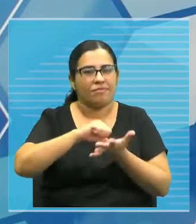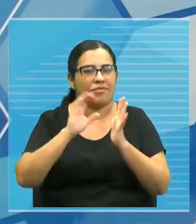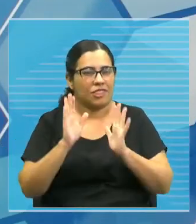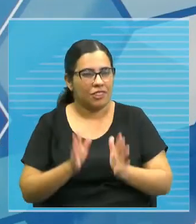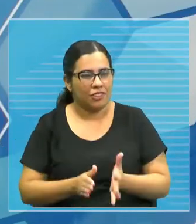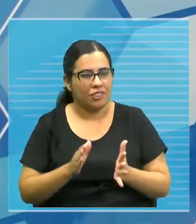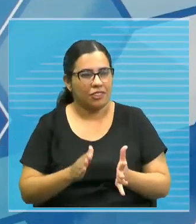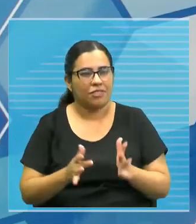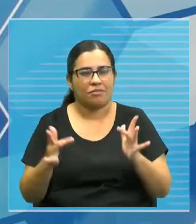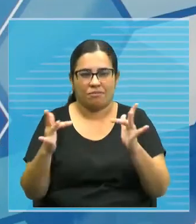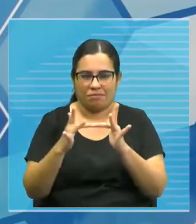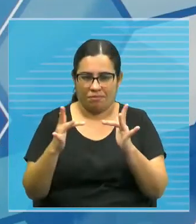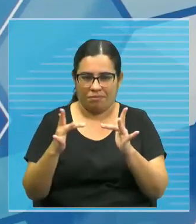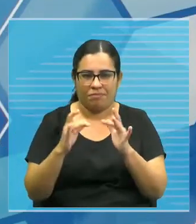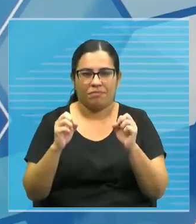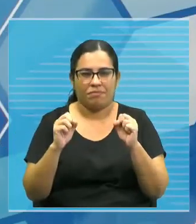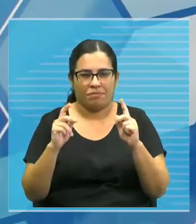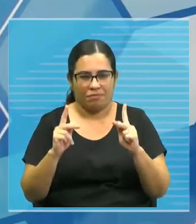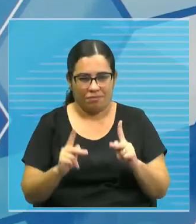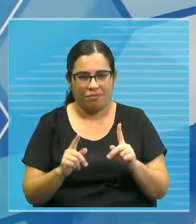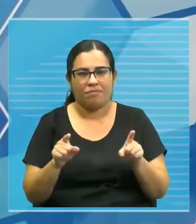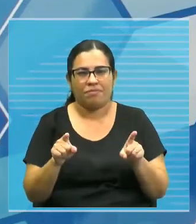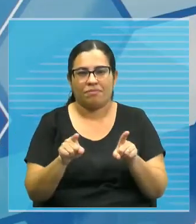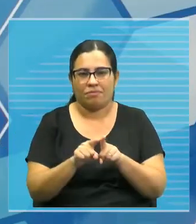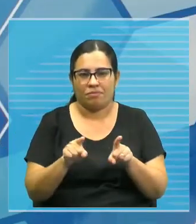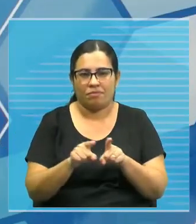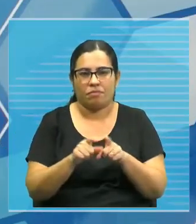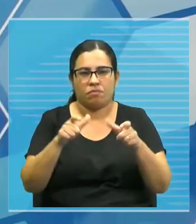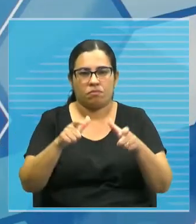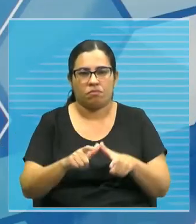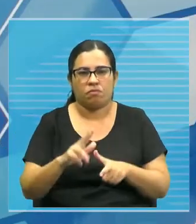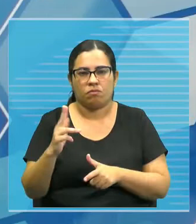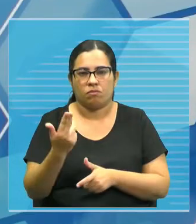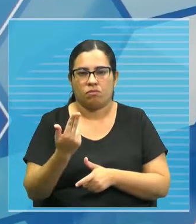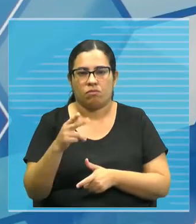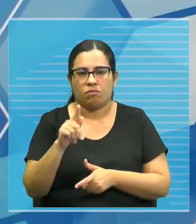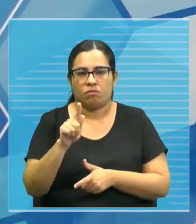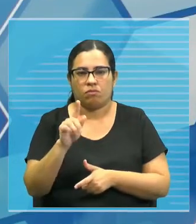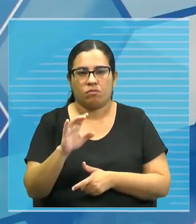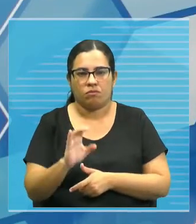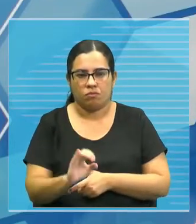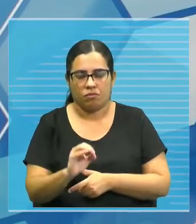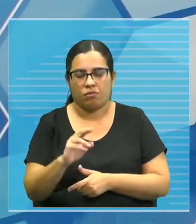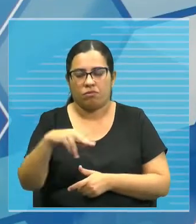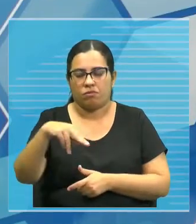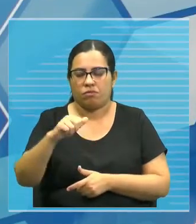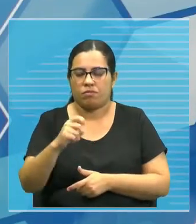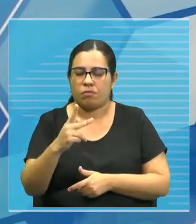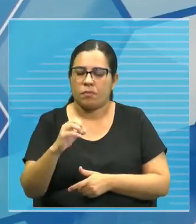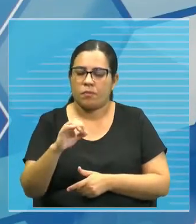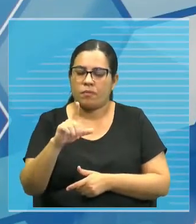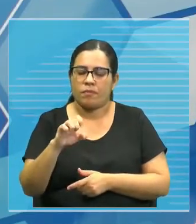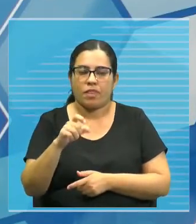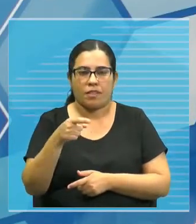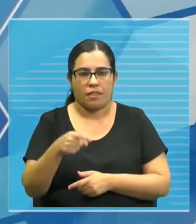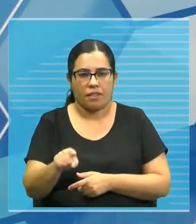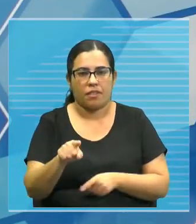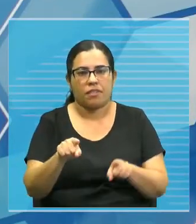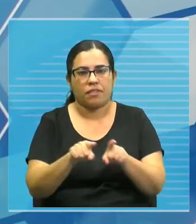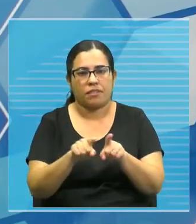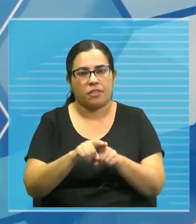conosco. Hugo Napoleão, São Miguel da Baixa Grande e a galera que está aí